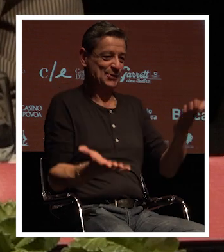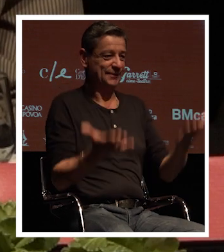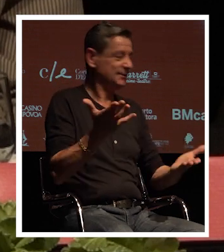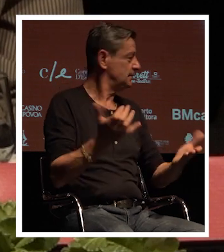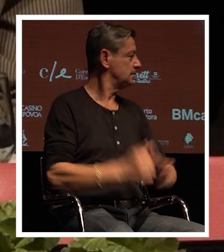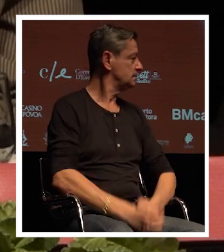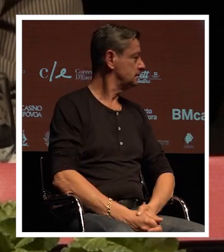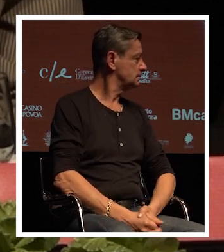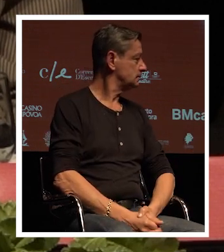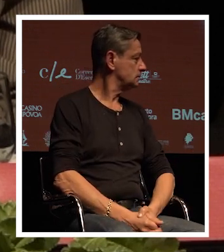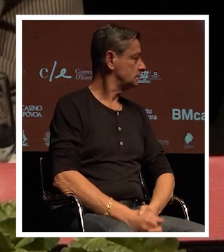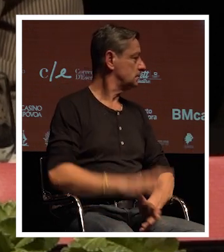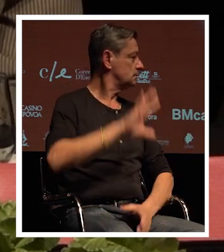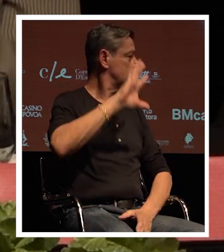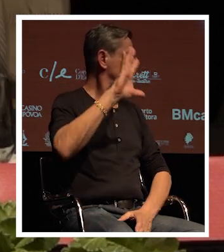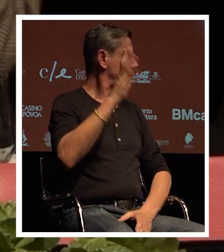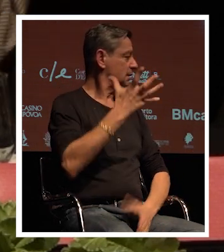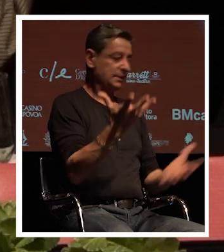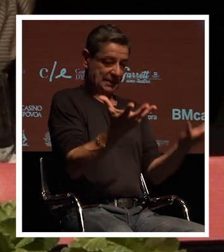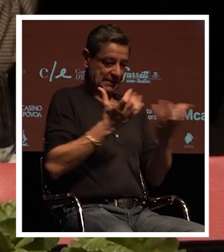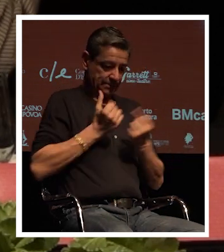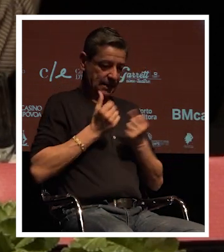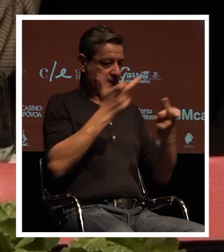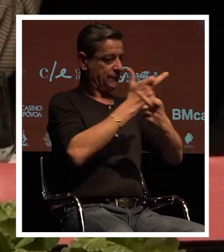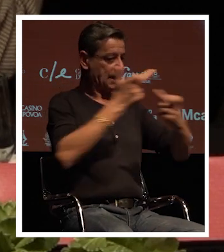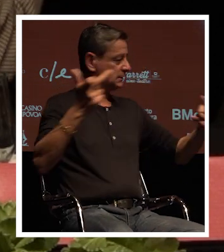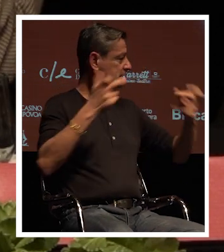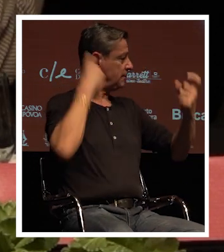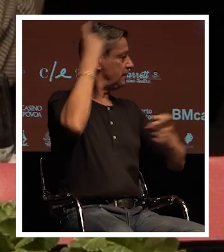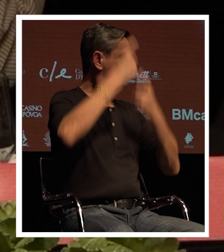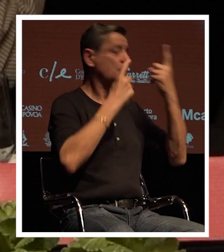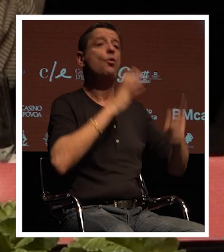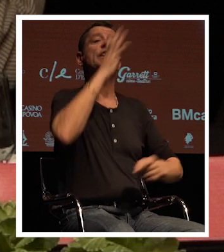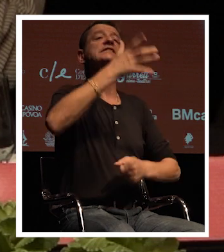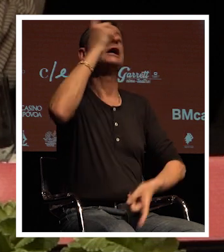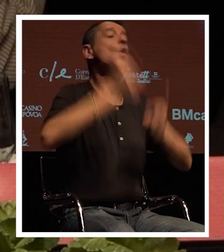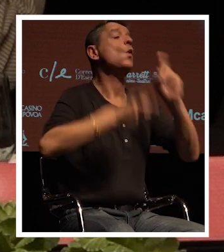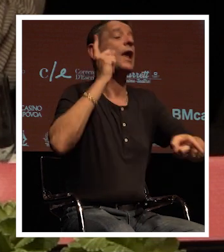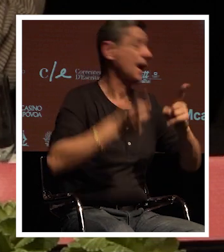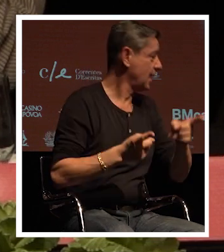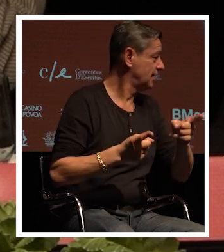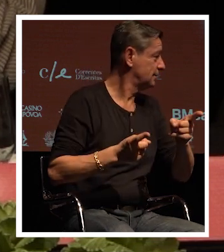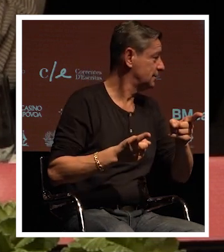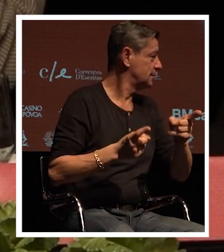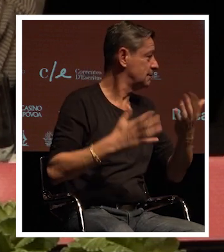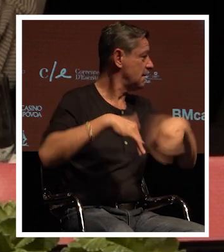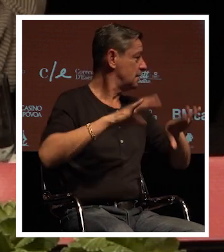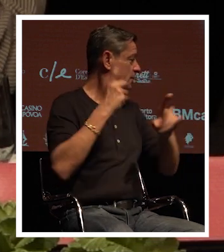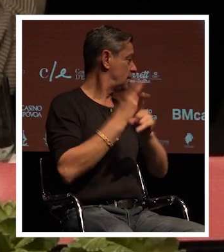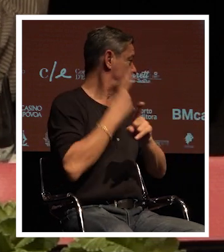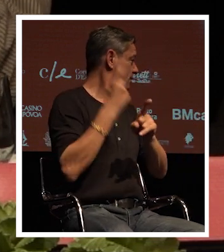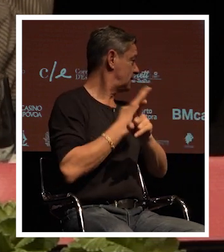hh eu quando recebi a frase pensei o que é que eu vou dizer só me vinham à cabeça coisas